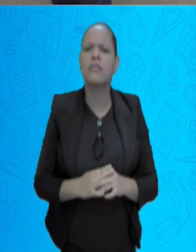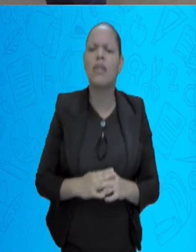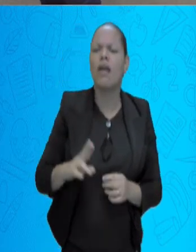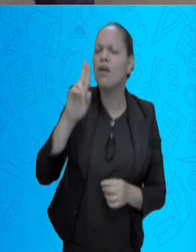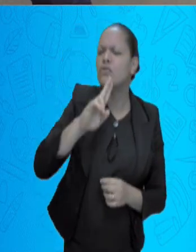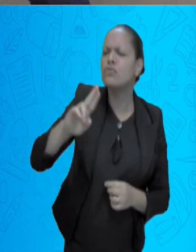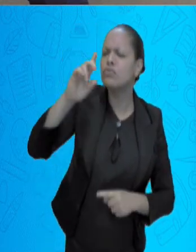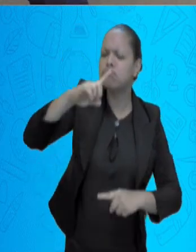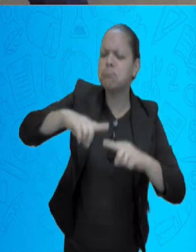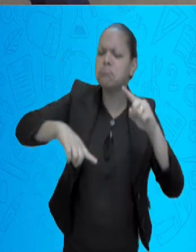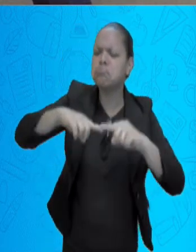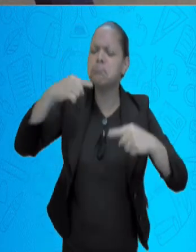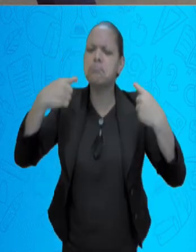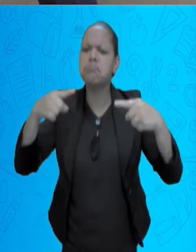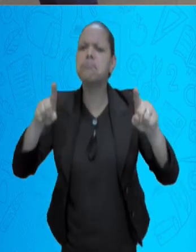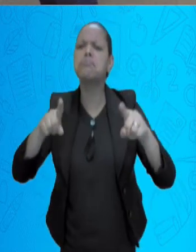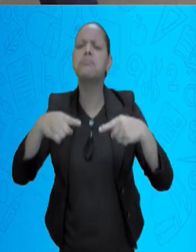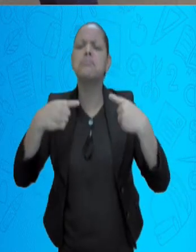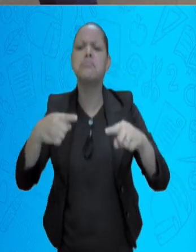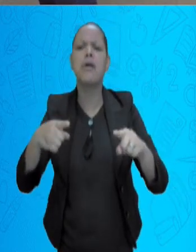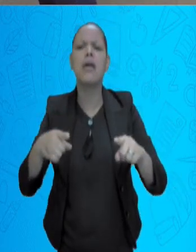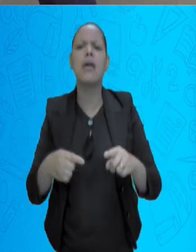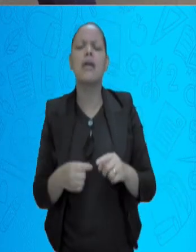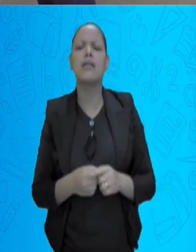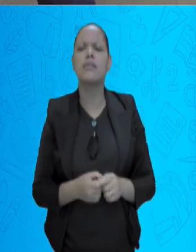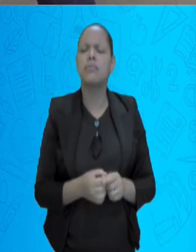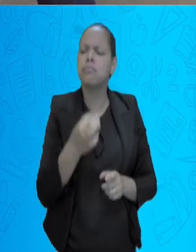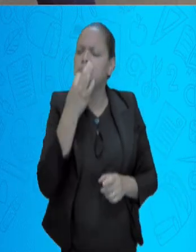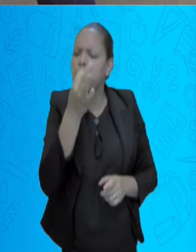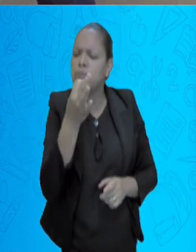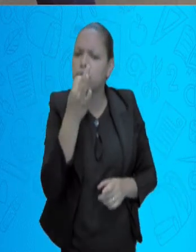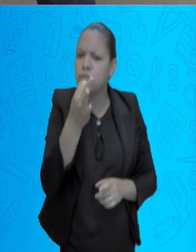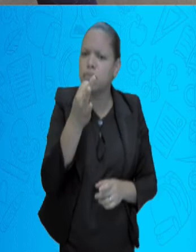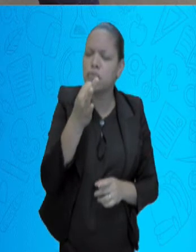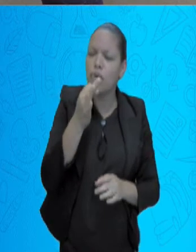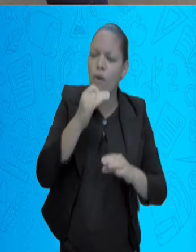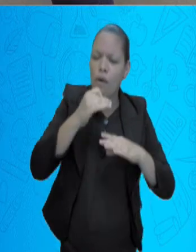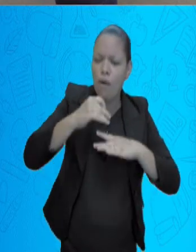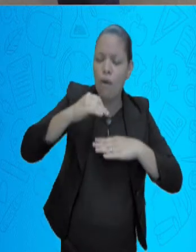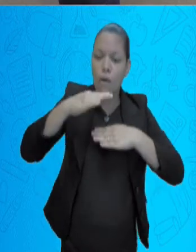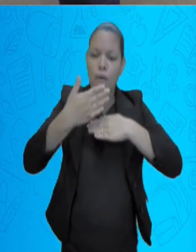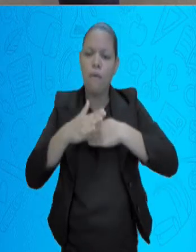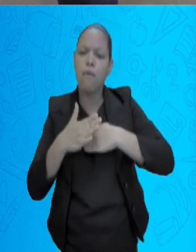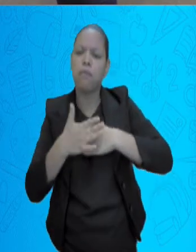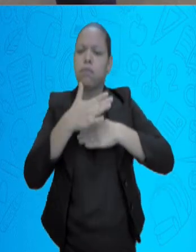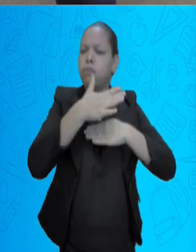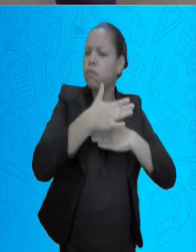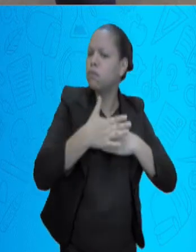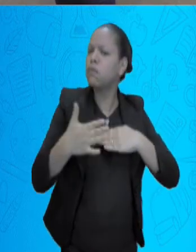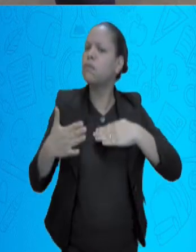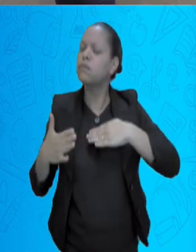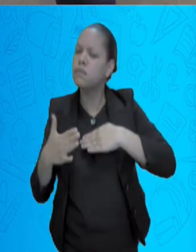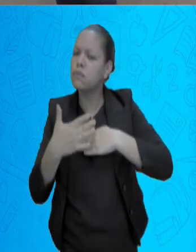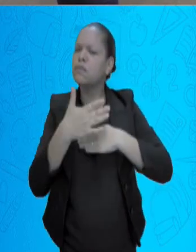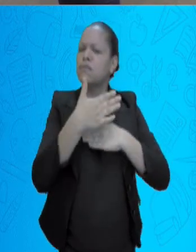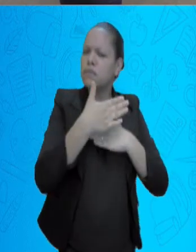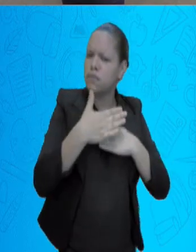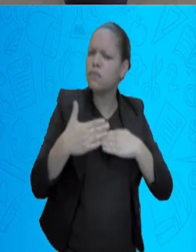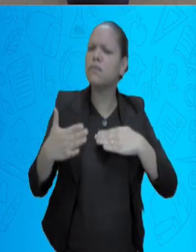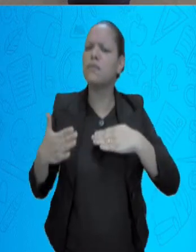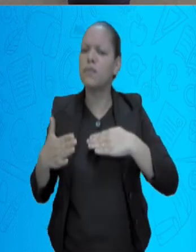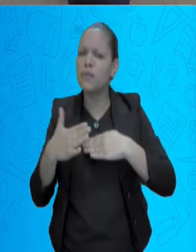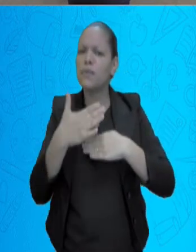que para o som sair é preciso de haver o toque das mãos ou em outros instrumentos